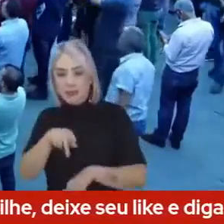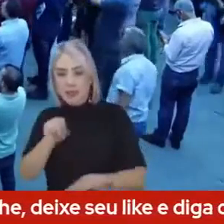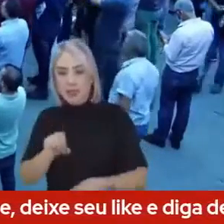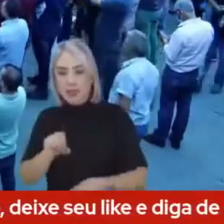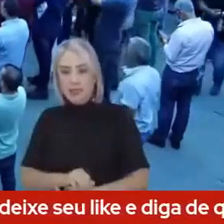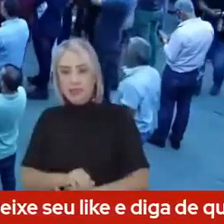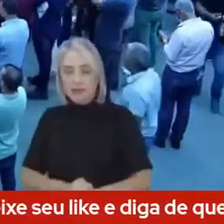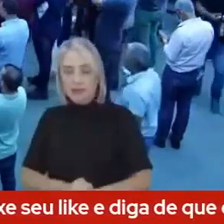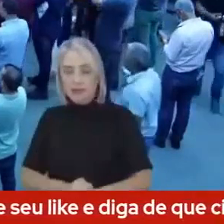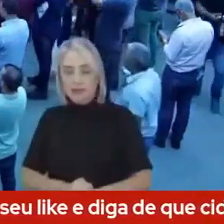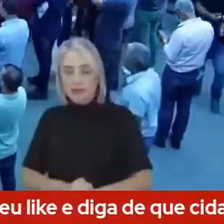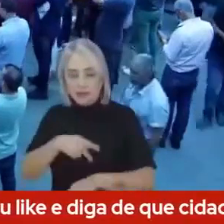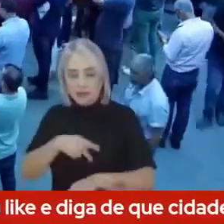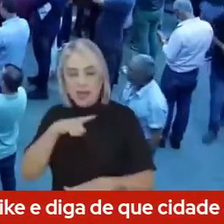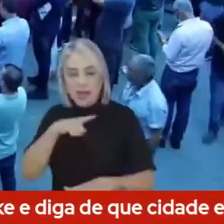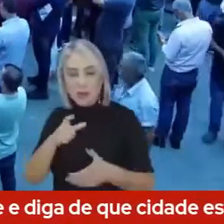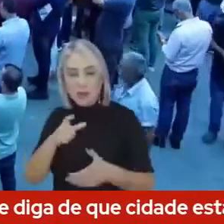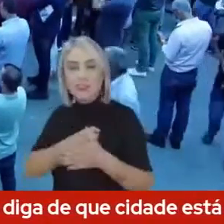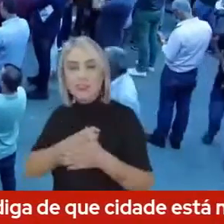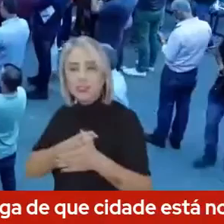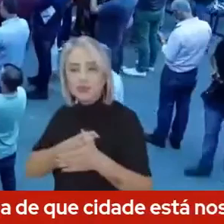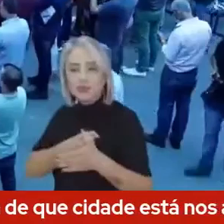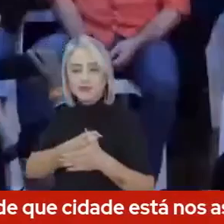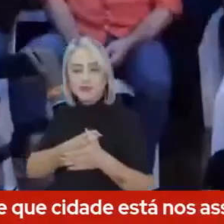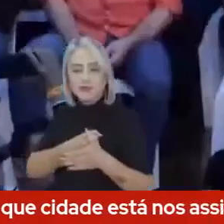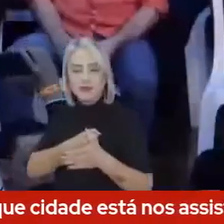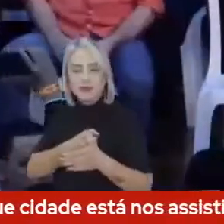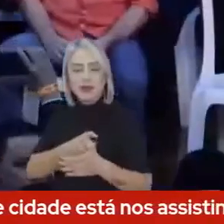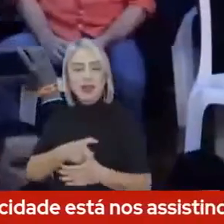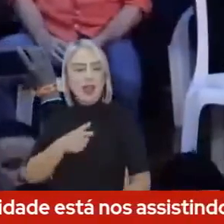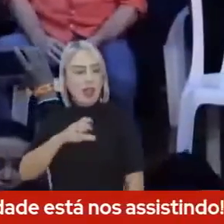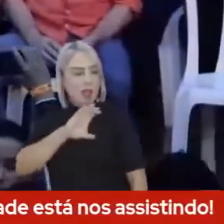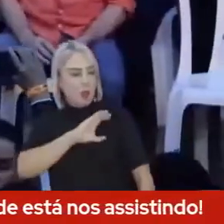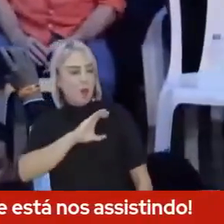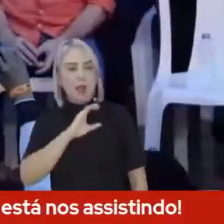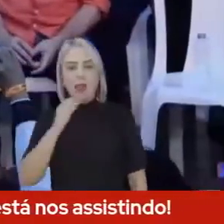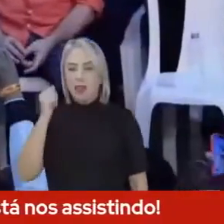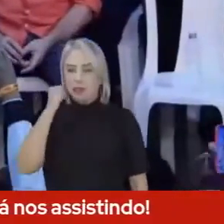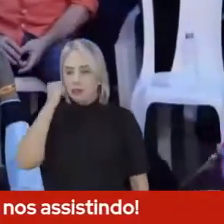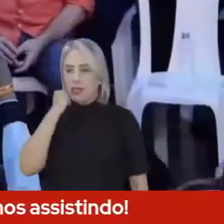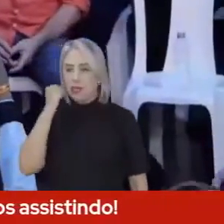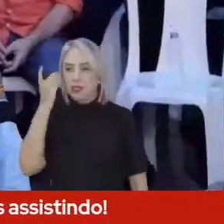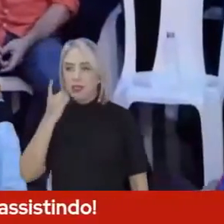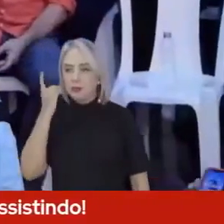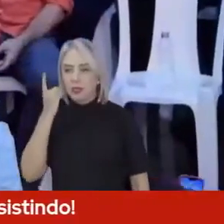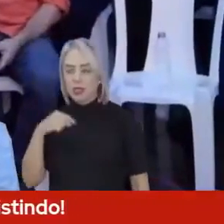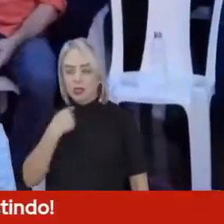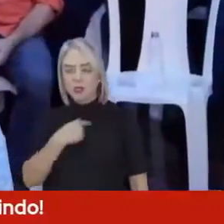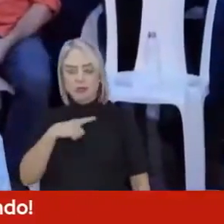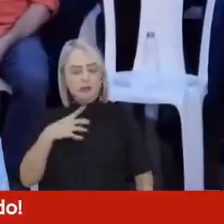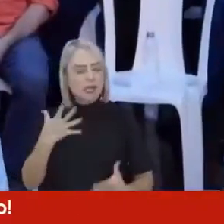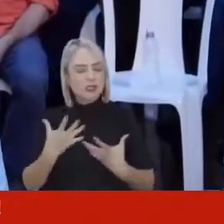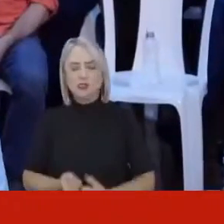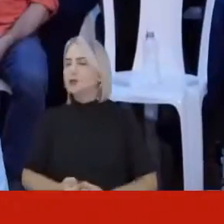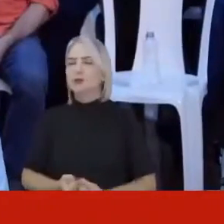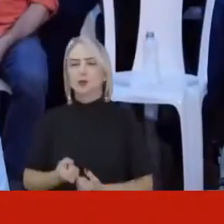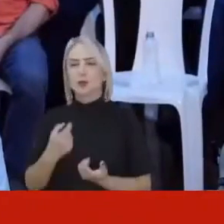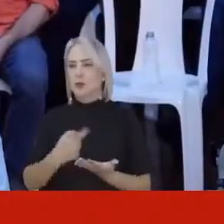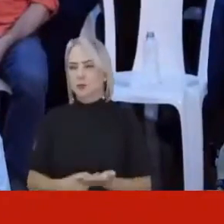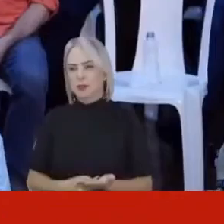Esse país tem uma dívida, companheiros senadores, companheiros deputados, que nós temos que assumir o compromisso de